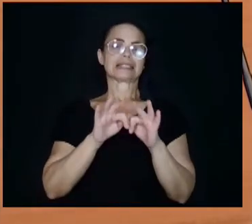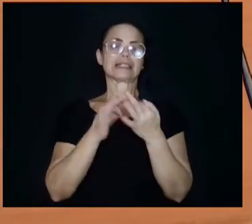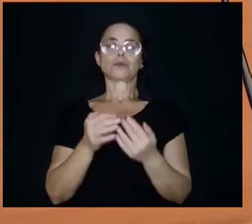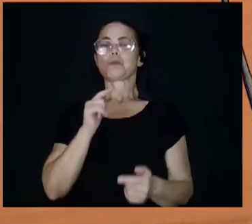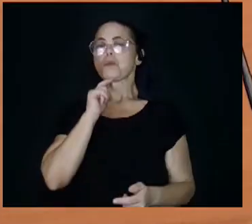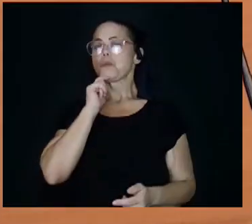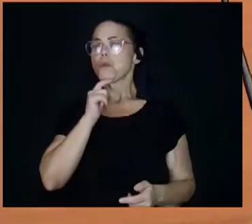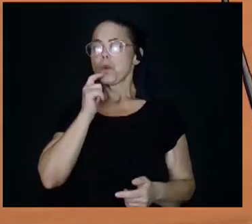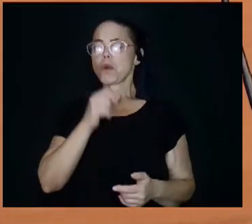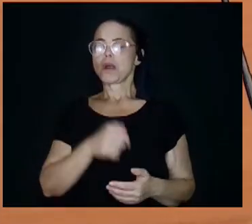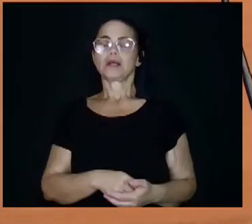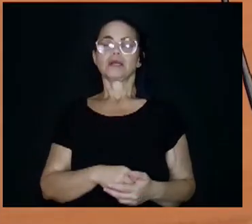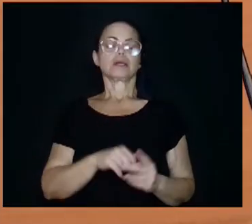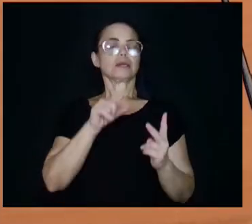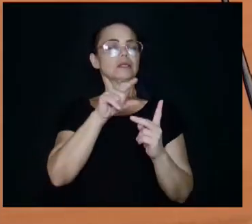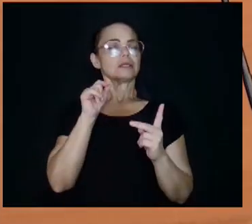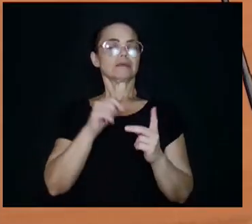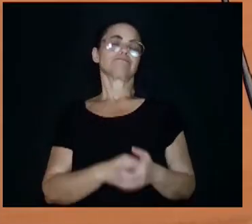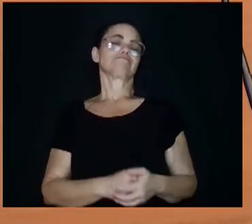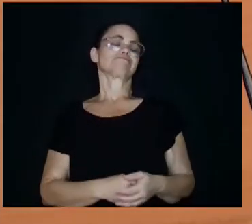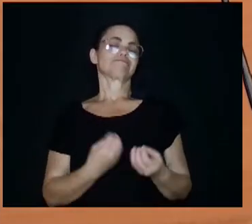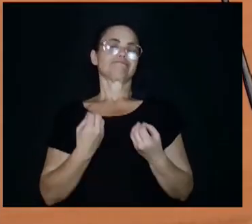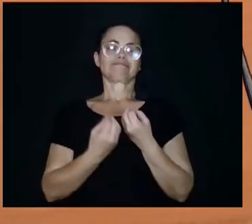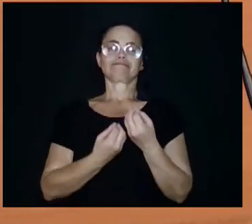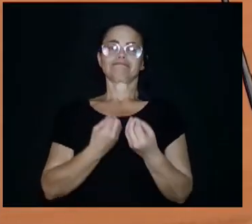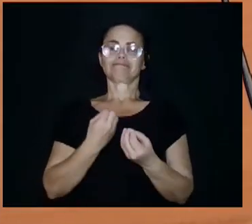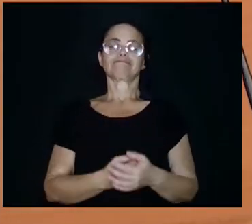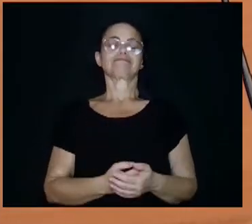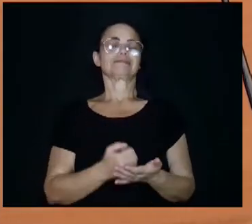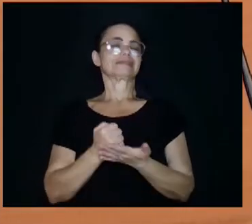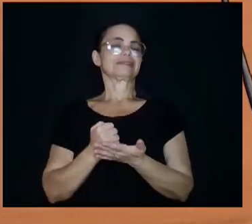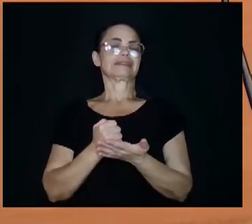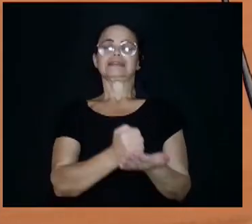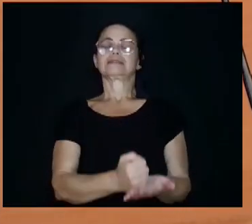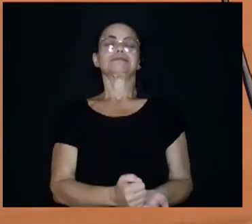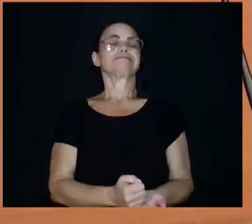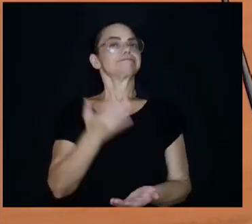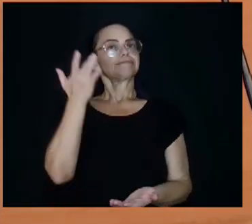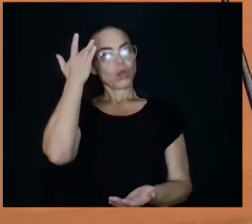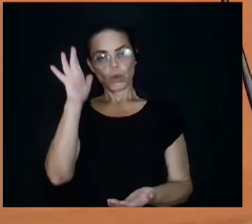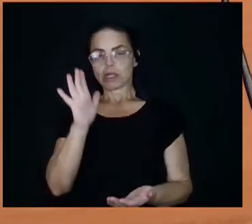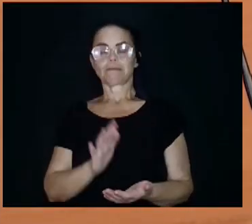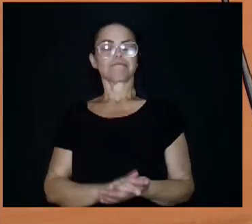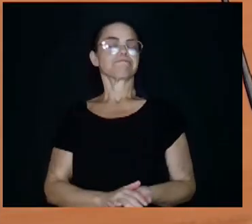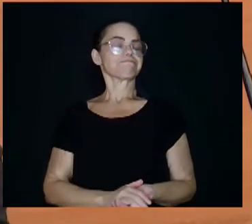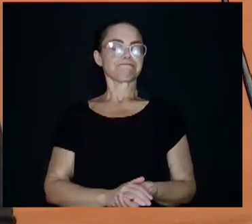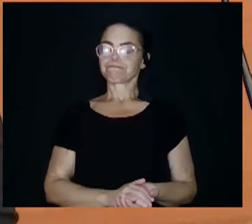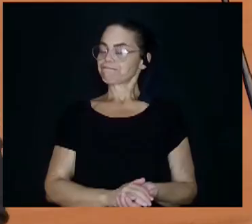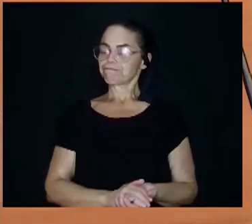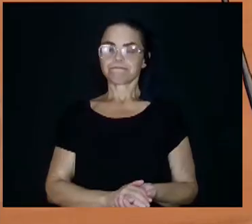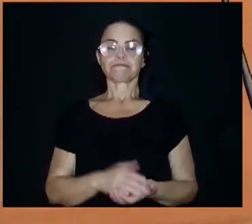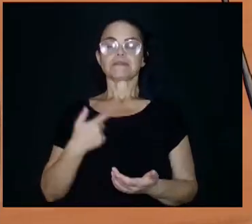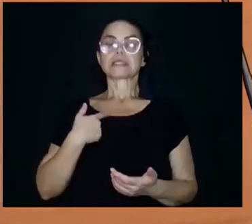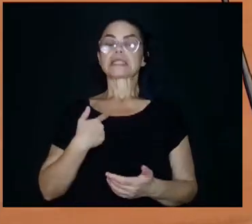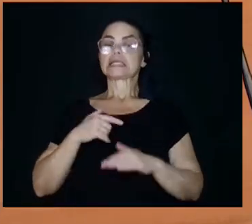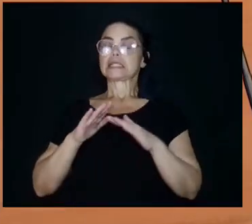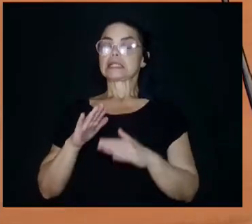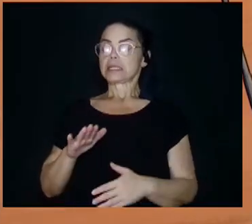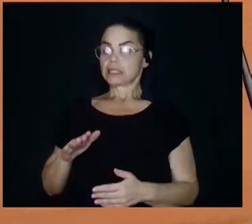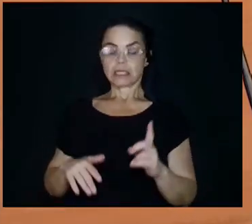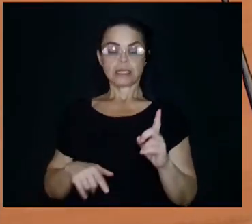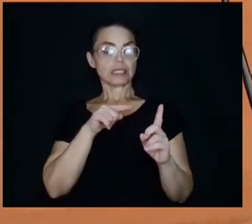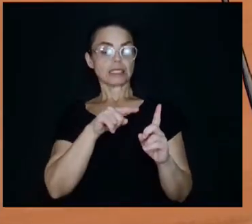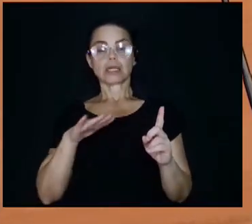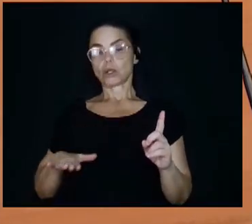escolhe uma forma de lidar na tentativa de ajudar, mas que, na verdade, não seria a melhor forma, essa criança acaba tendo aí